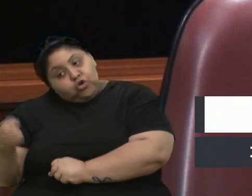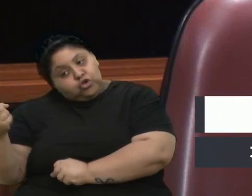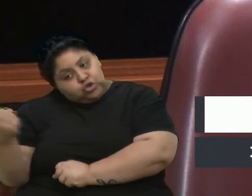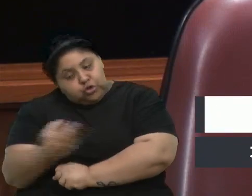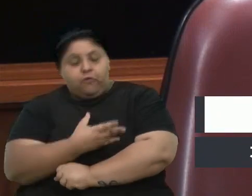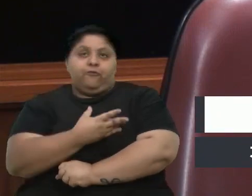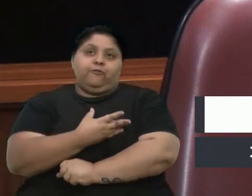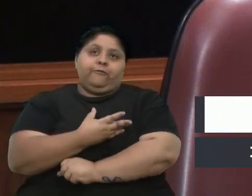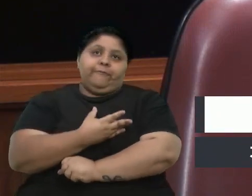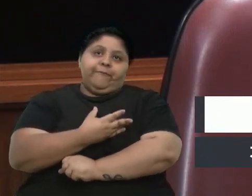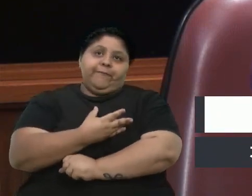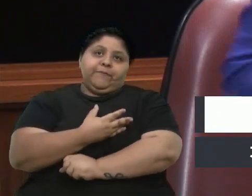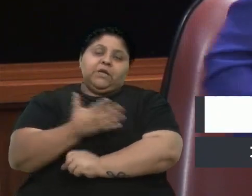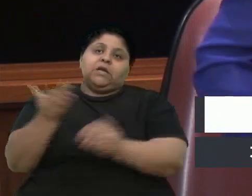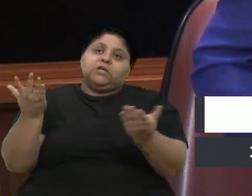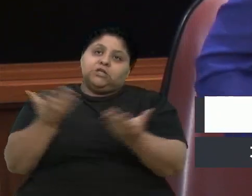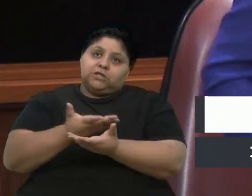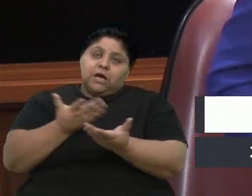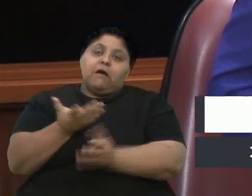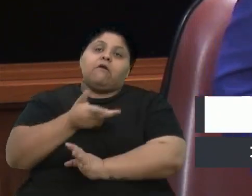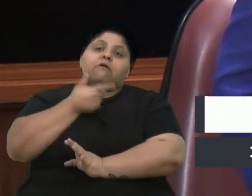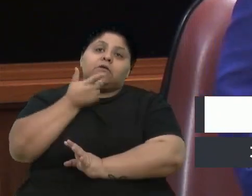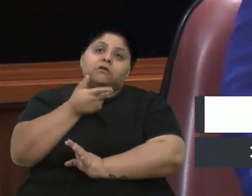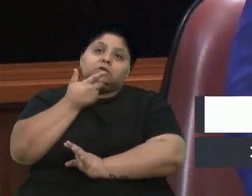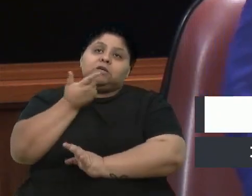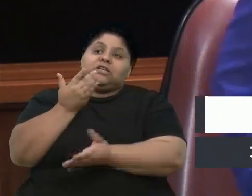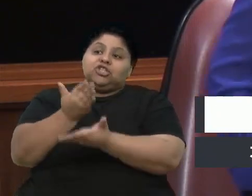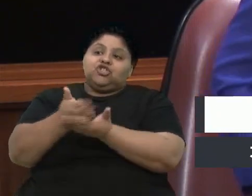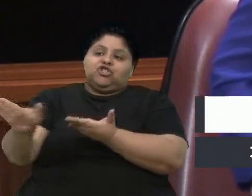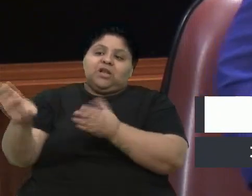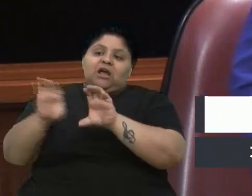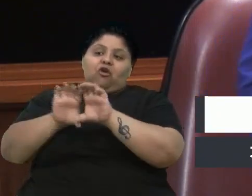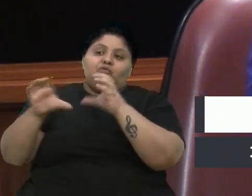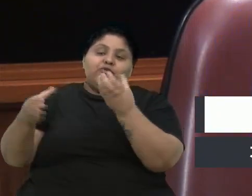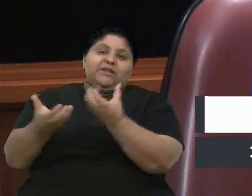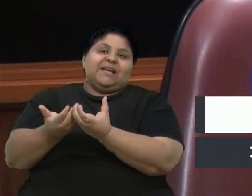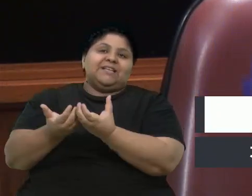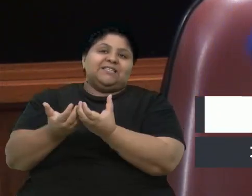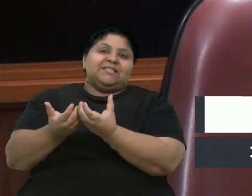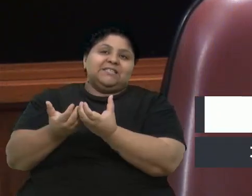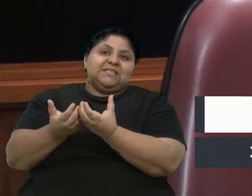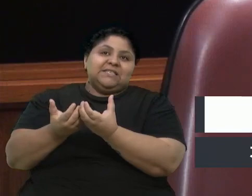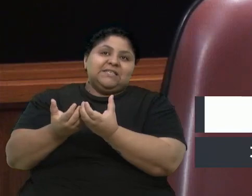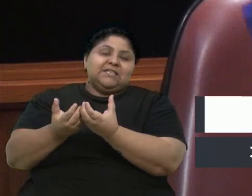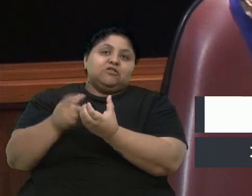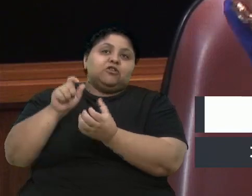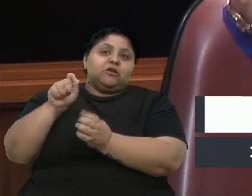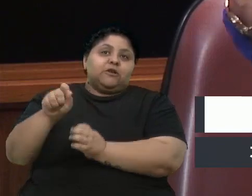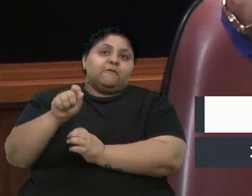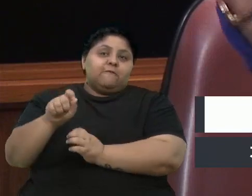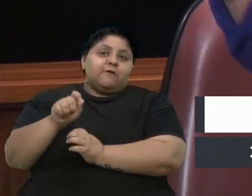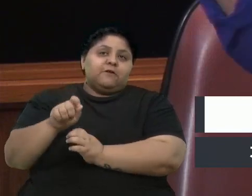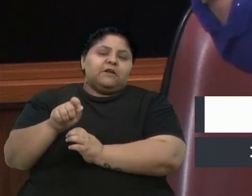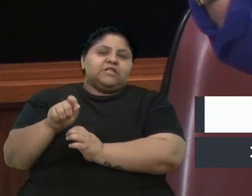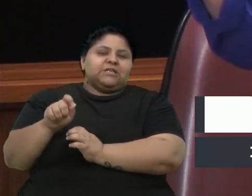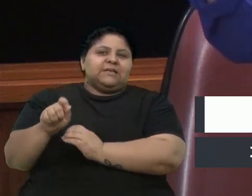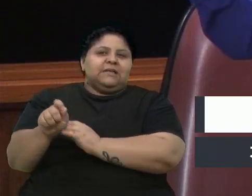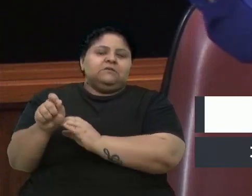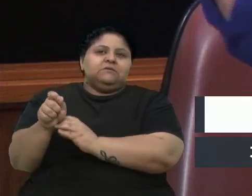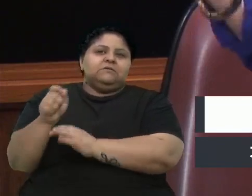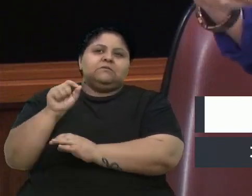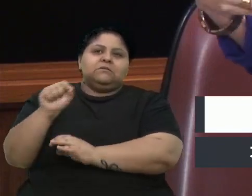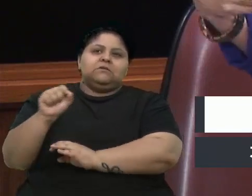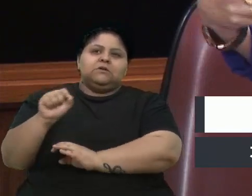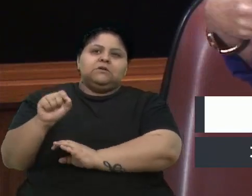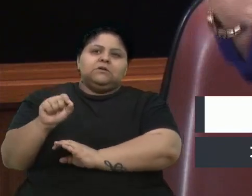Já se levantou até a hipótese de tirar aquela comunidade de lá, o que foi rechaçado pela comunidade, a escola, mesmo que